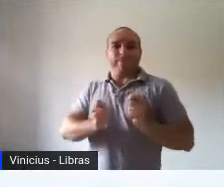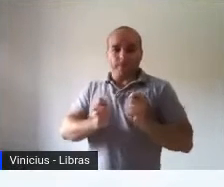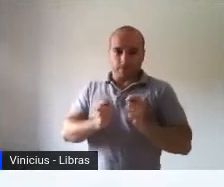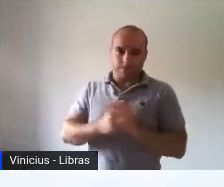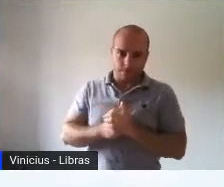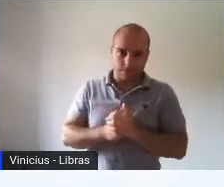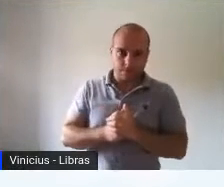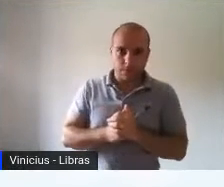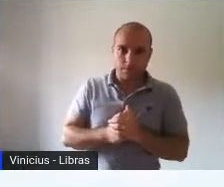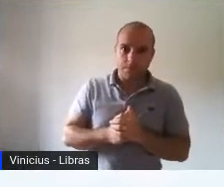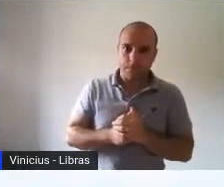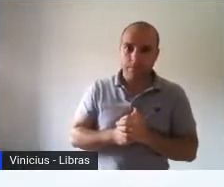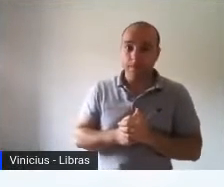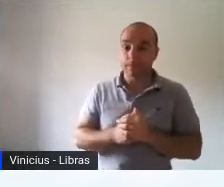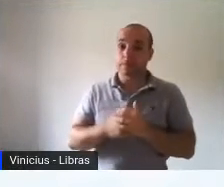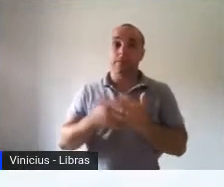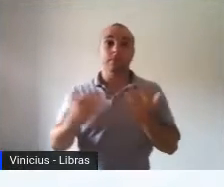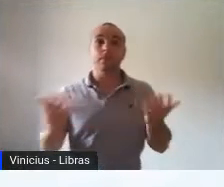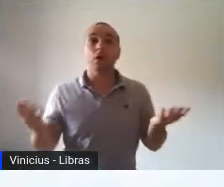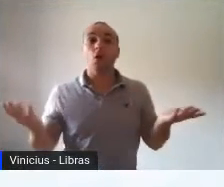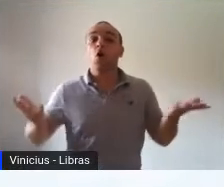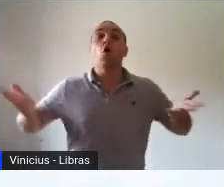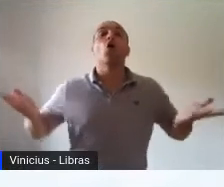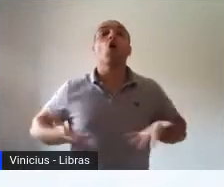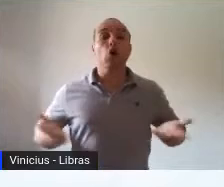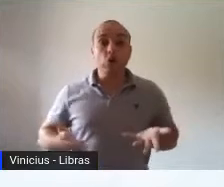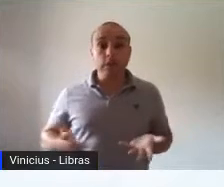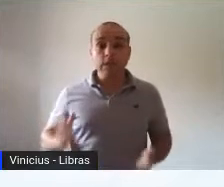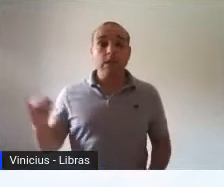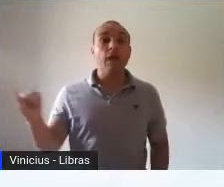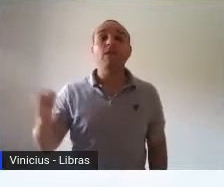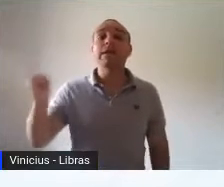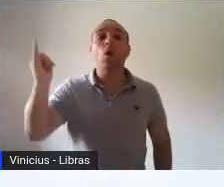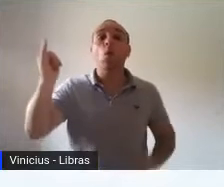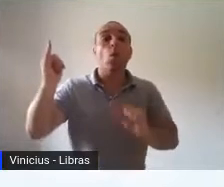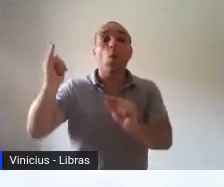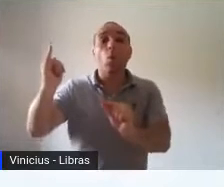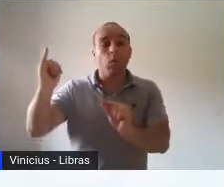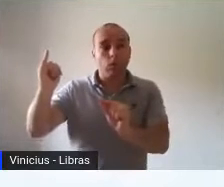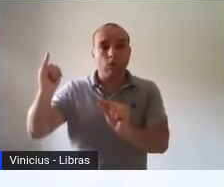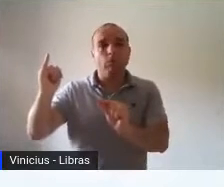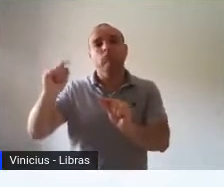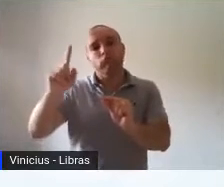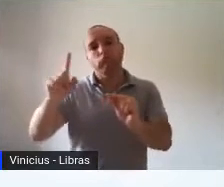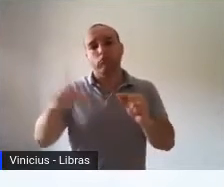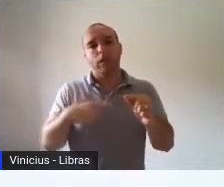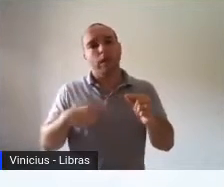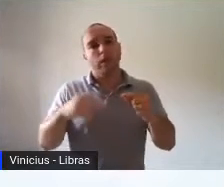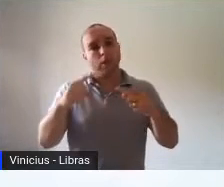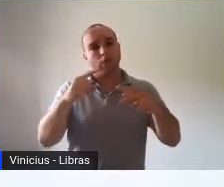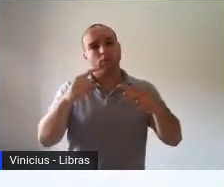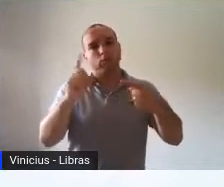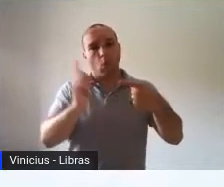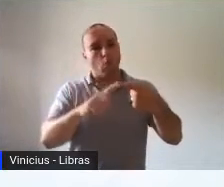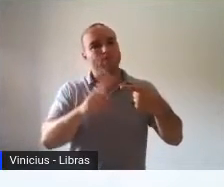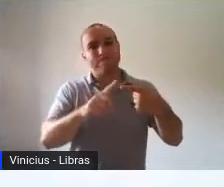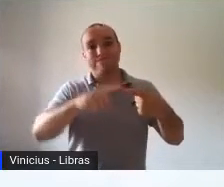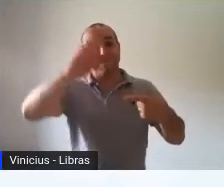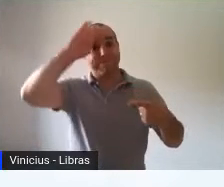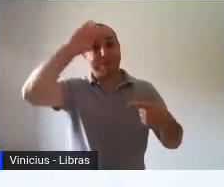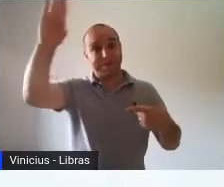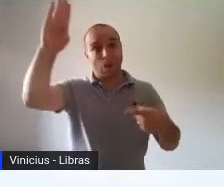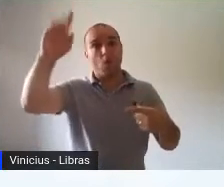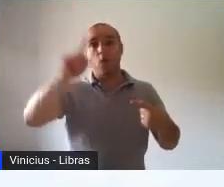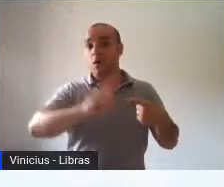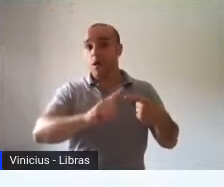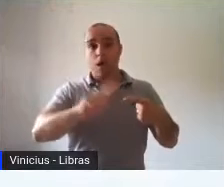principalmente, é o impacto na alimentação, e ocorrido em função da desvalorização do real, que tem a ver com esse cenário político e econômico, né? Só para